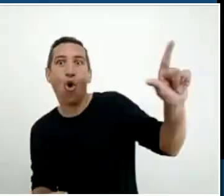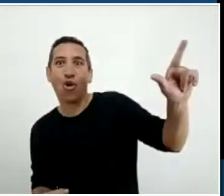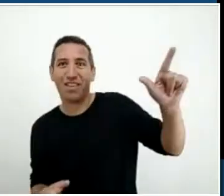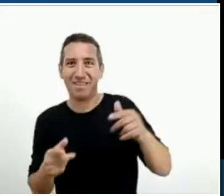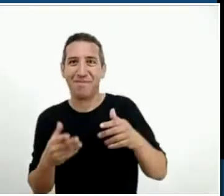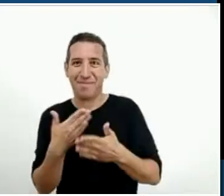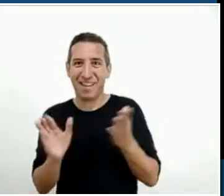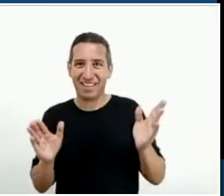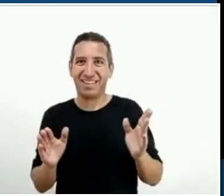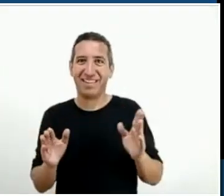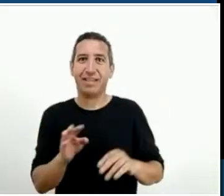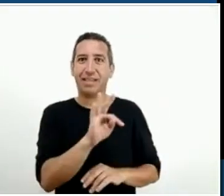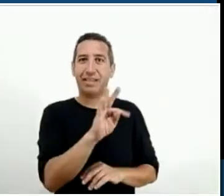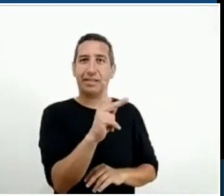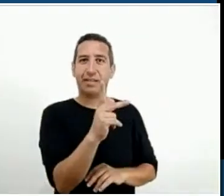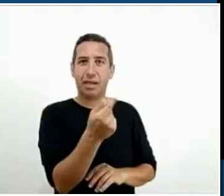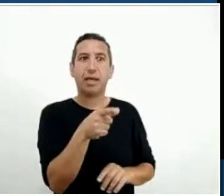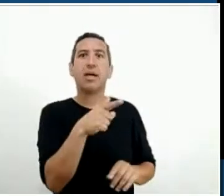manter o foco por mais tempo.